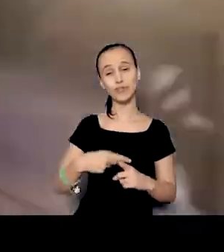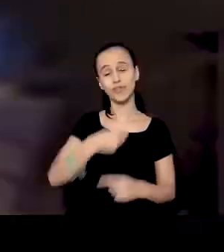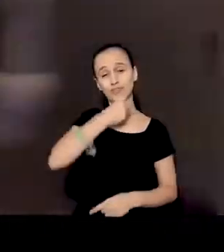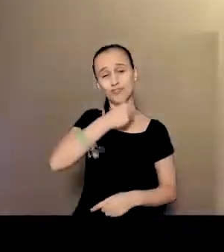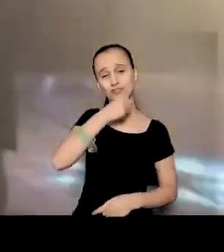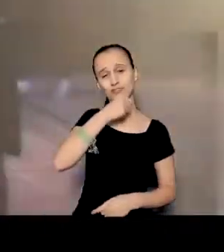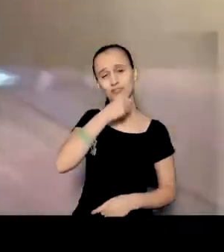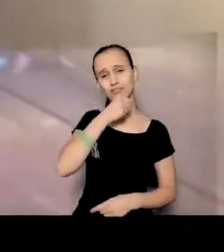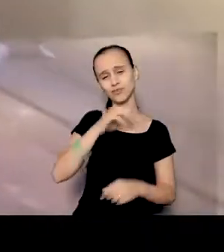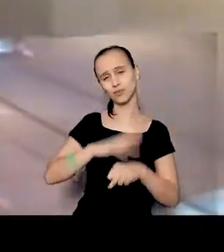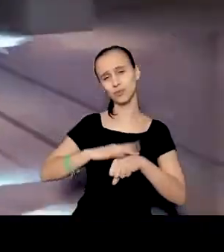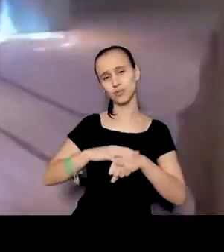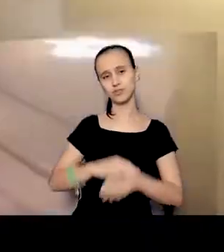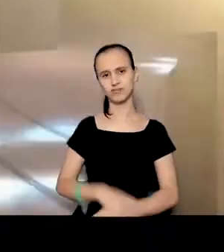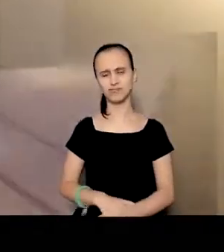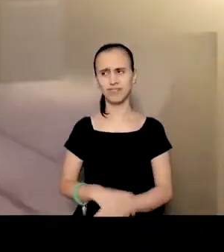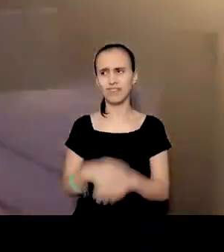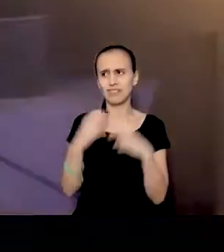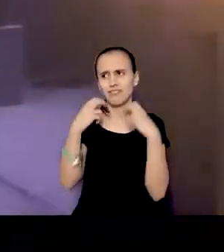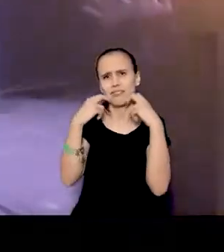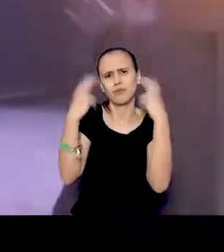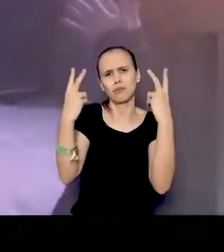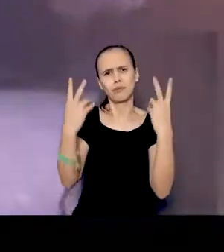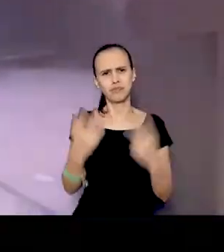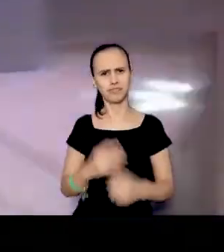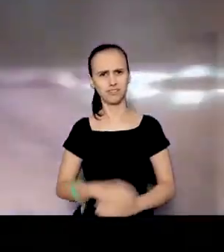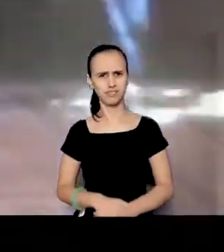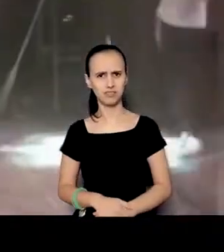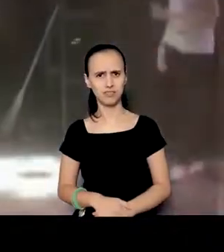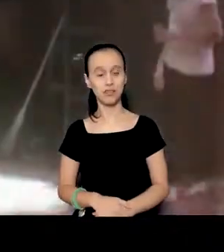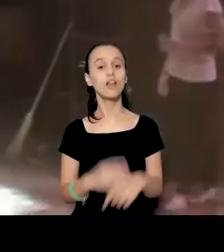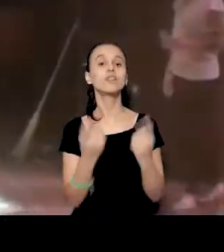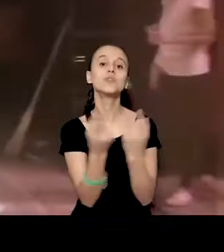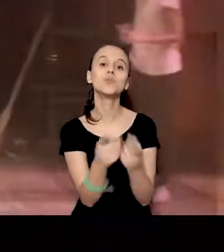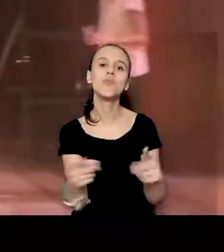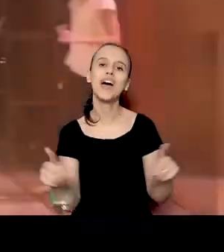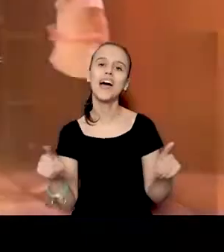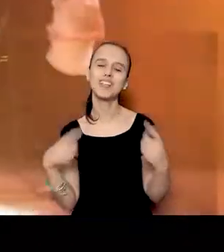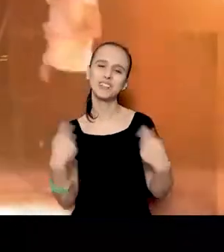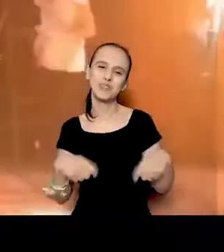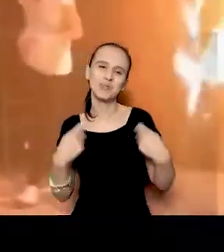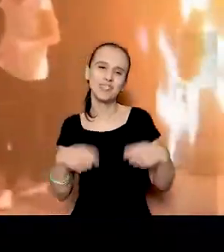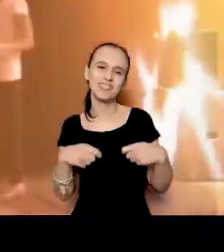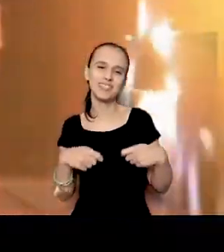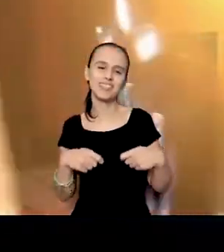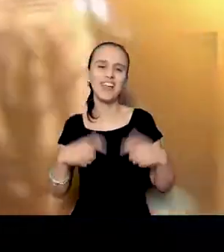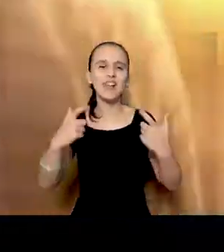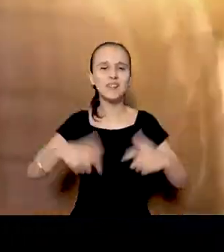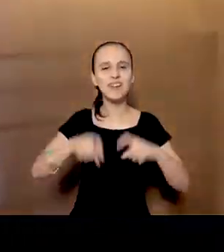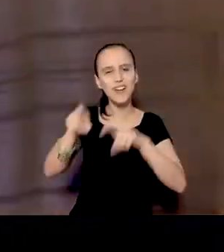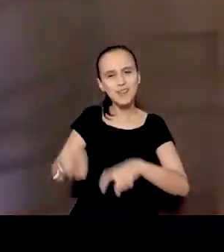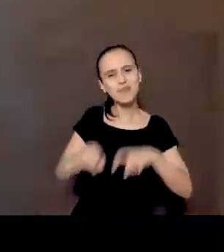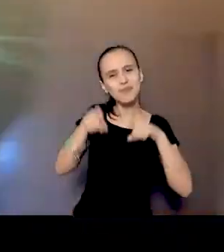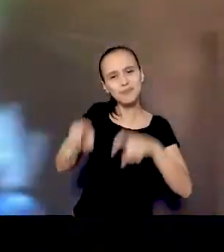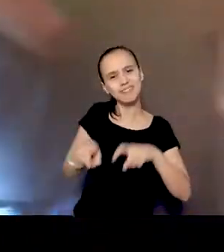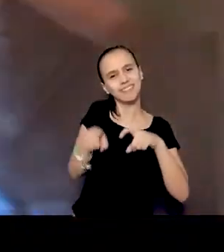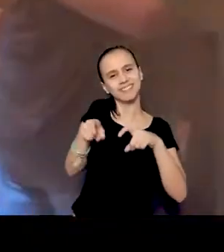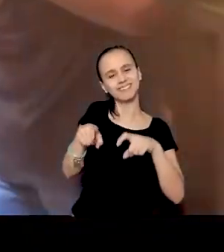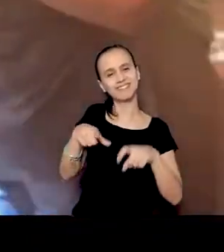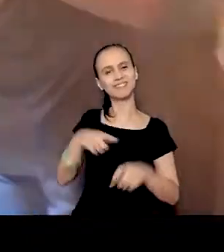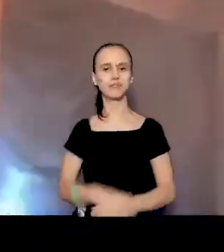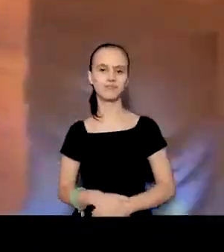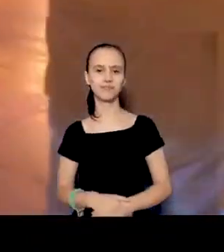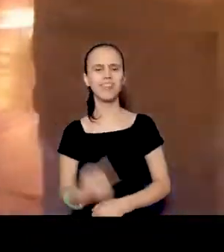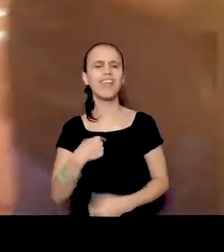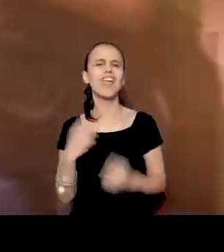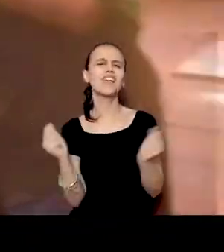avô tá doente. Uma vergonha. Traiu pro cunhado. Churrasco que era churrasco tinha que ser no potreiro.